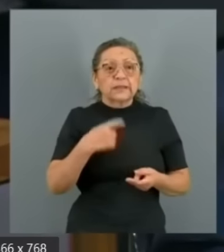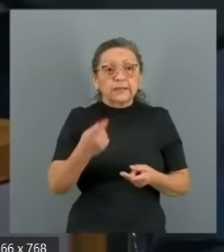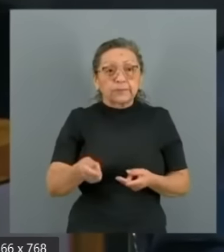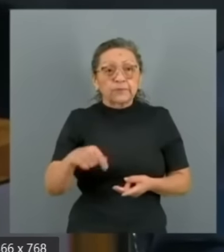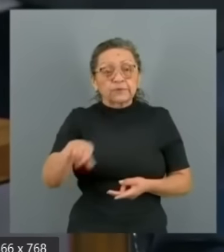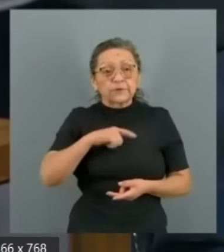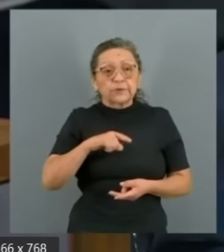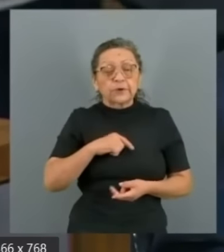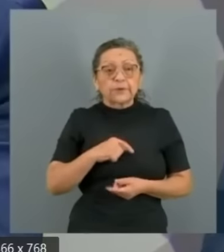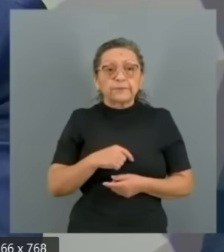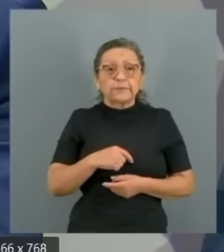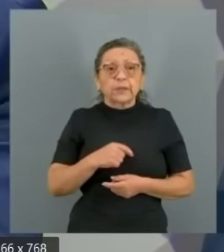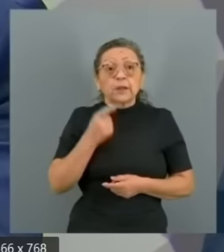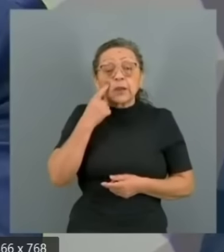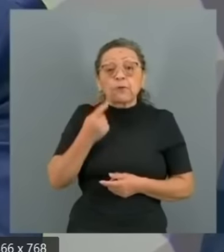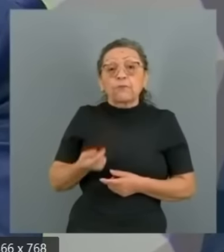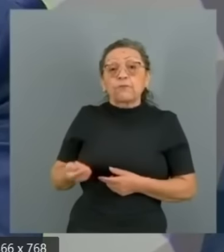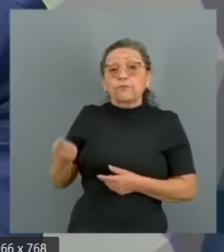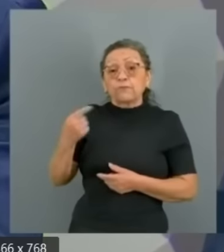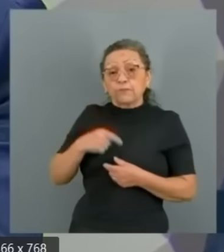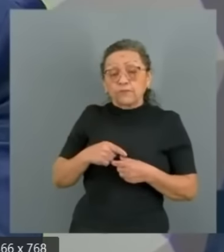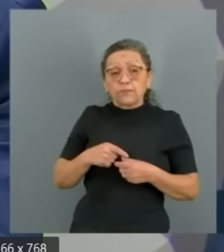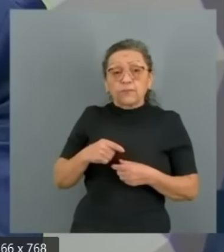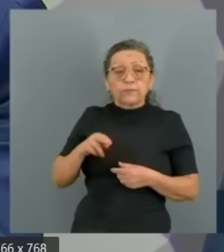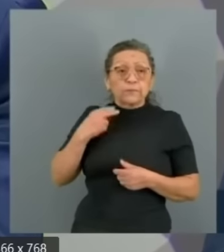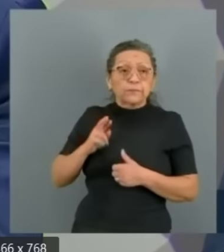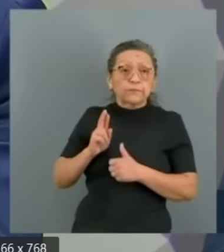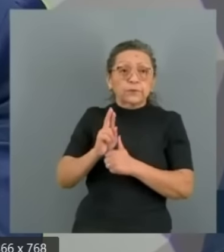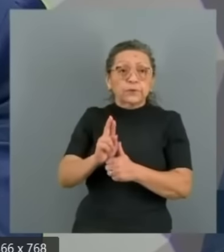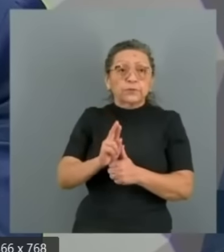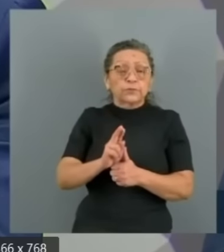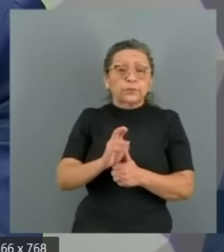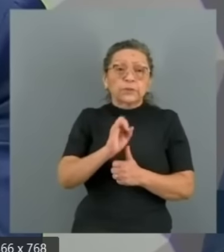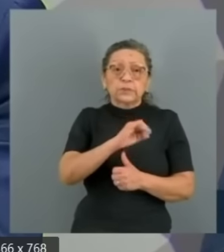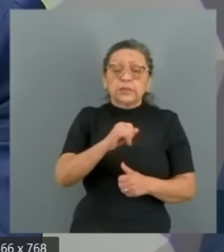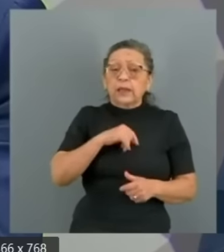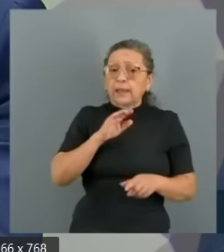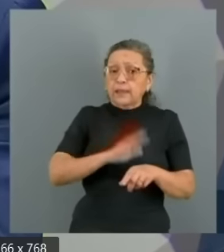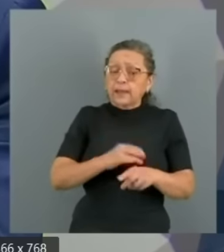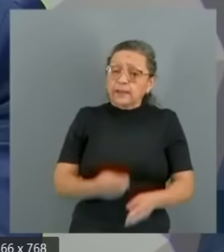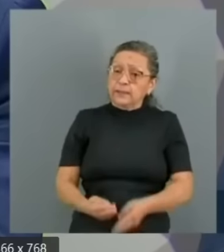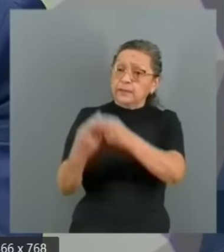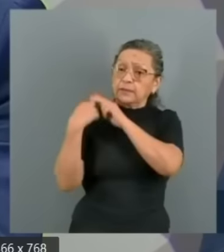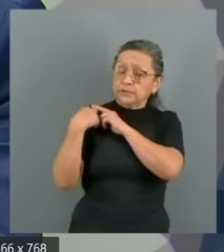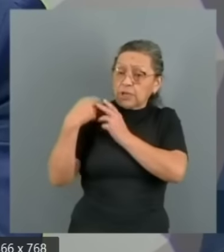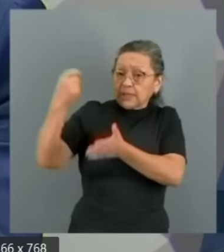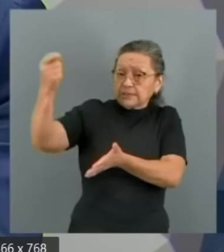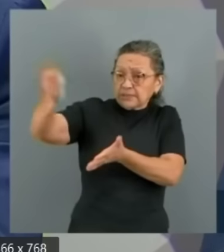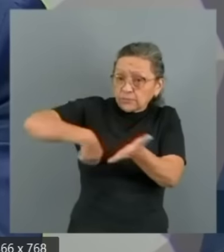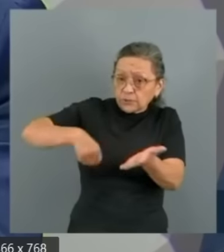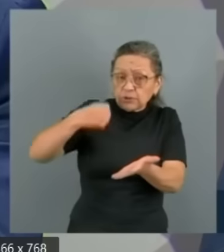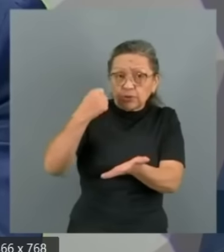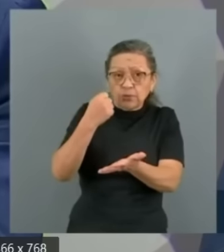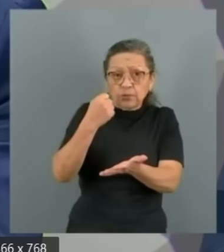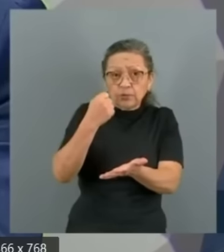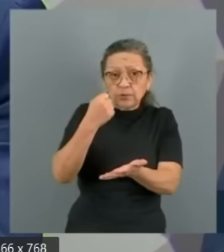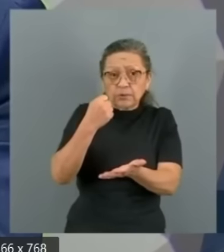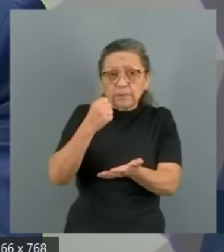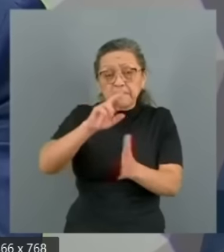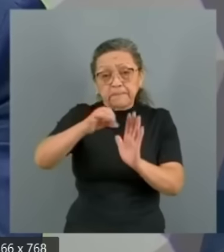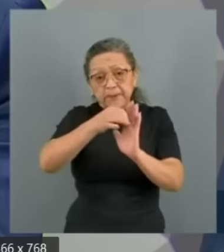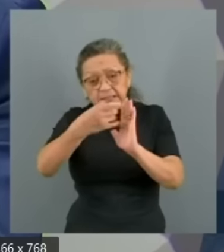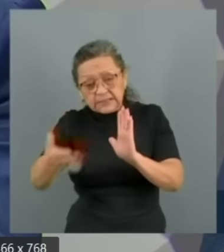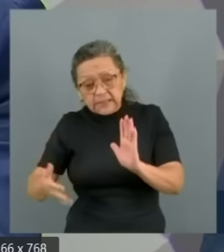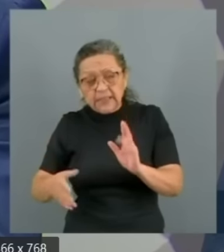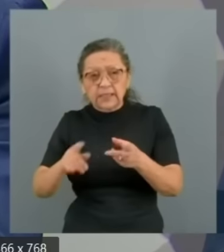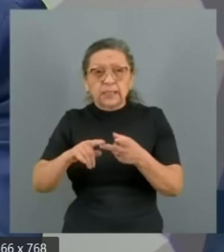voltei à Procuradoria do INSS em setembro, e o senhor foi até procurador. a atribuição de assinatura de parecer sobre a